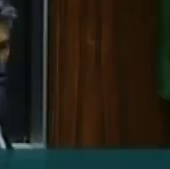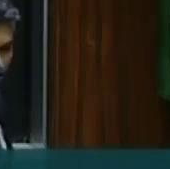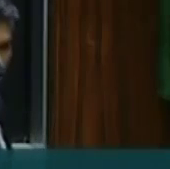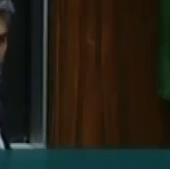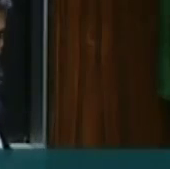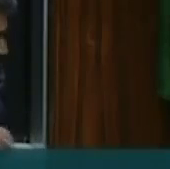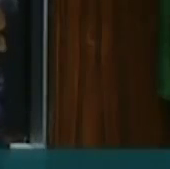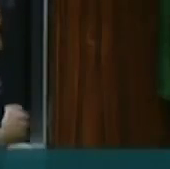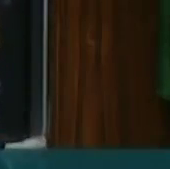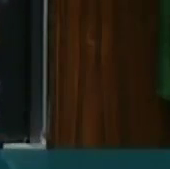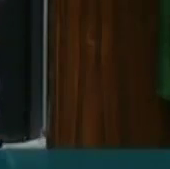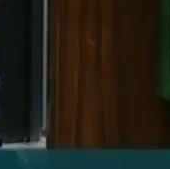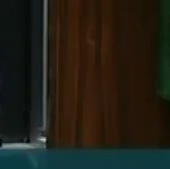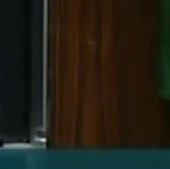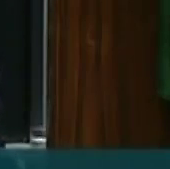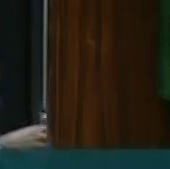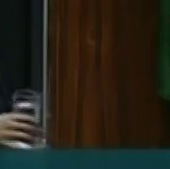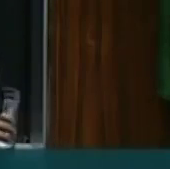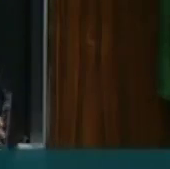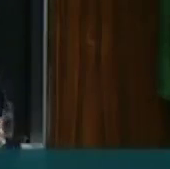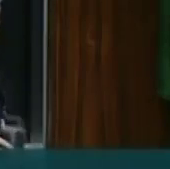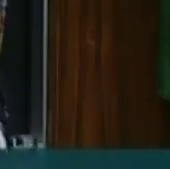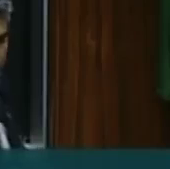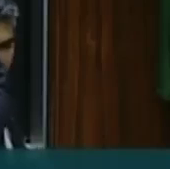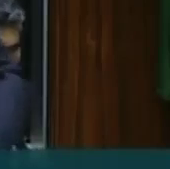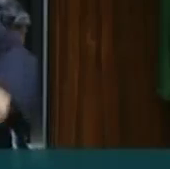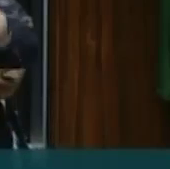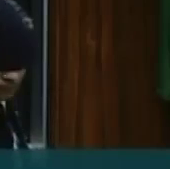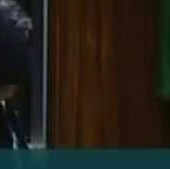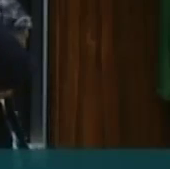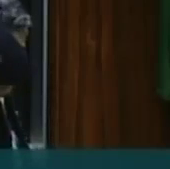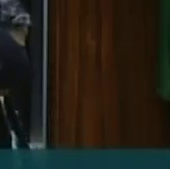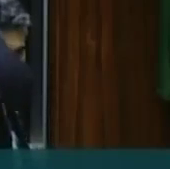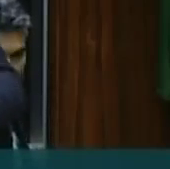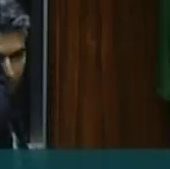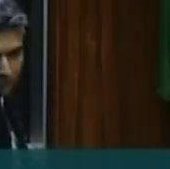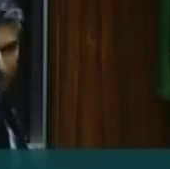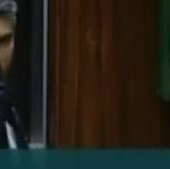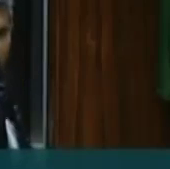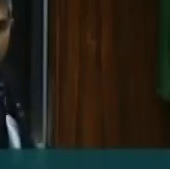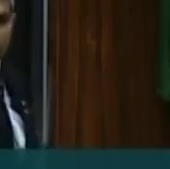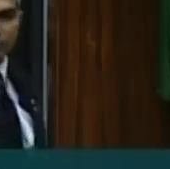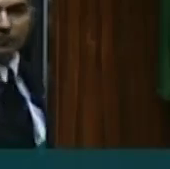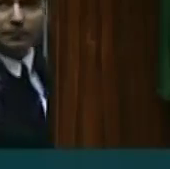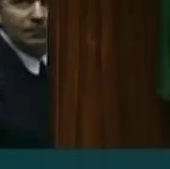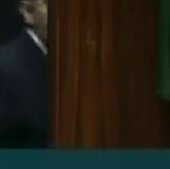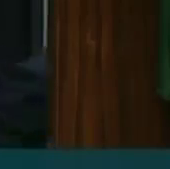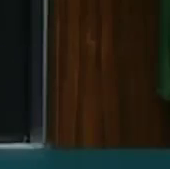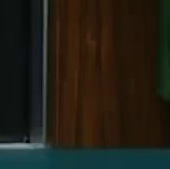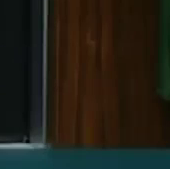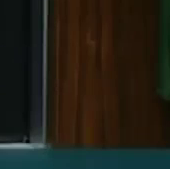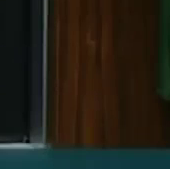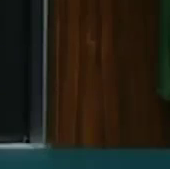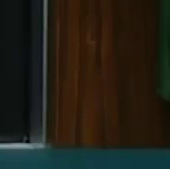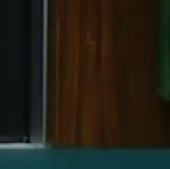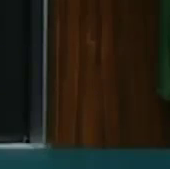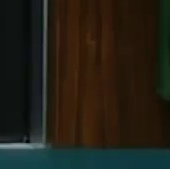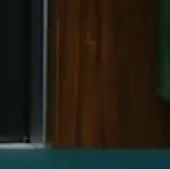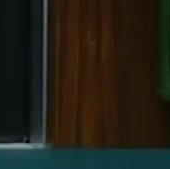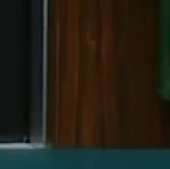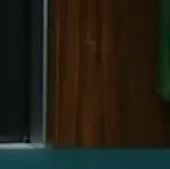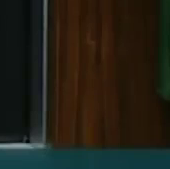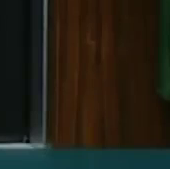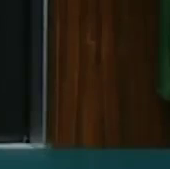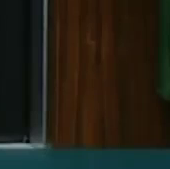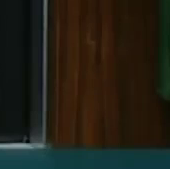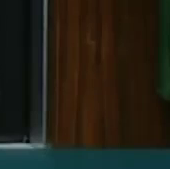nas empresas, fazendo pesquisa científica e tecnológica, fazendo melhoria da infraestrutura nacional, para que os preços dos